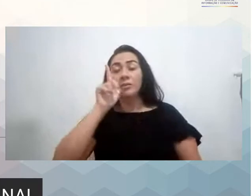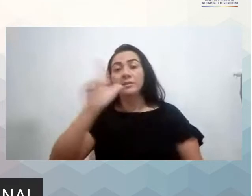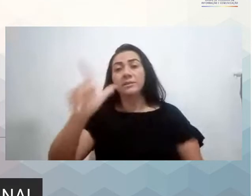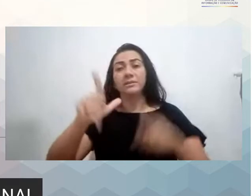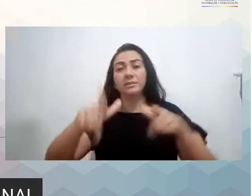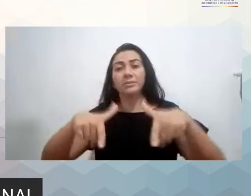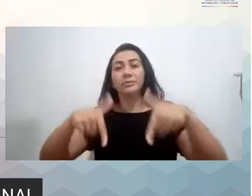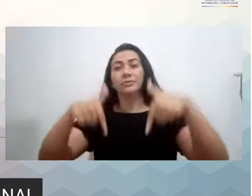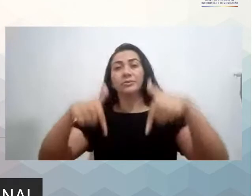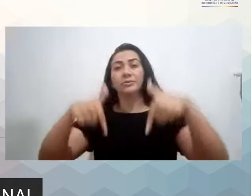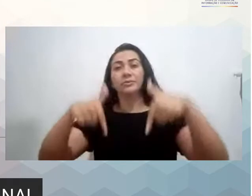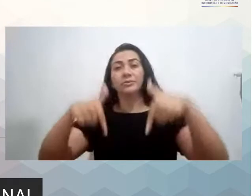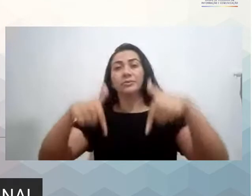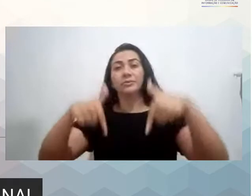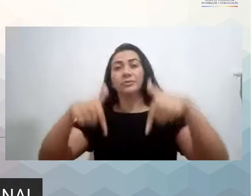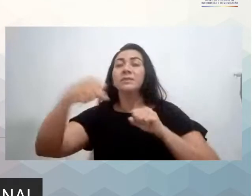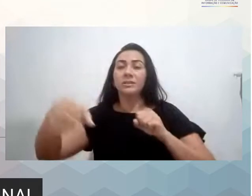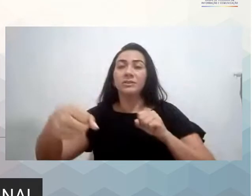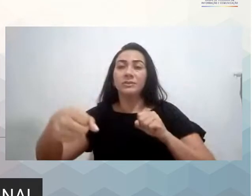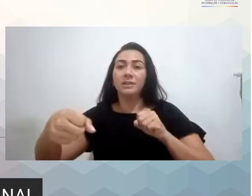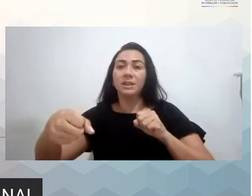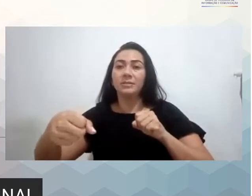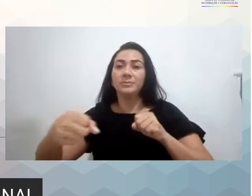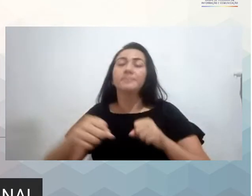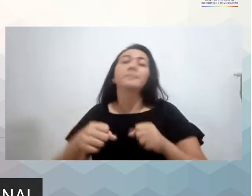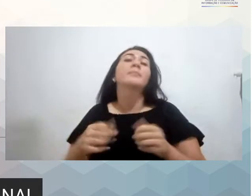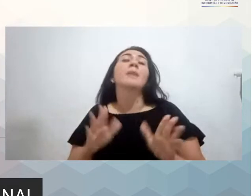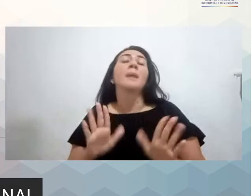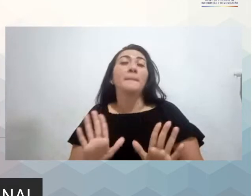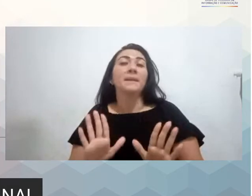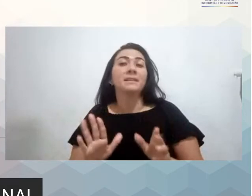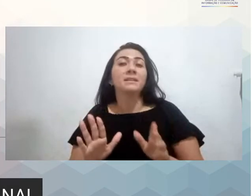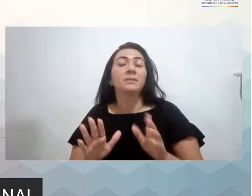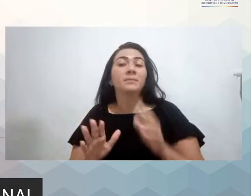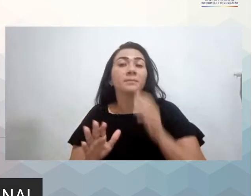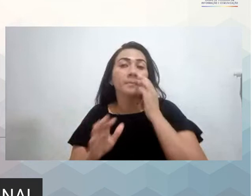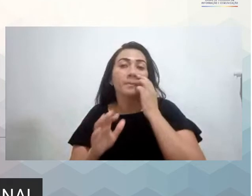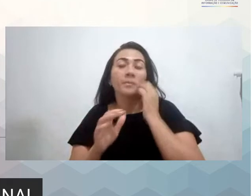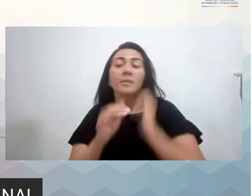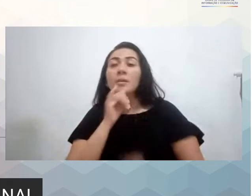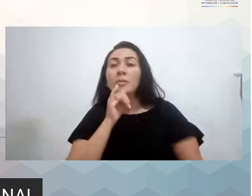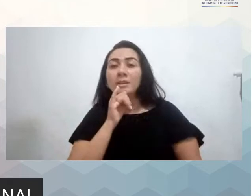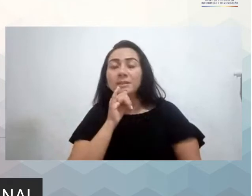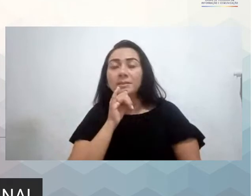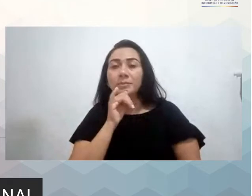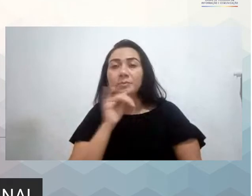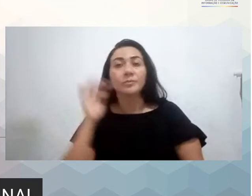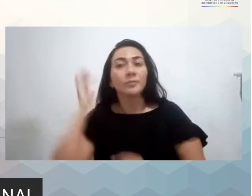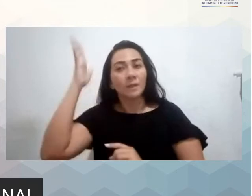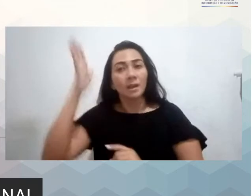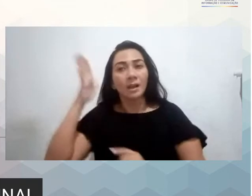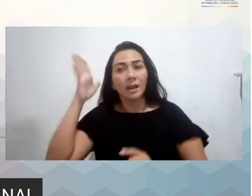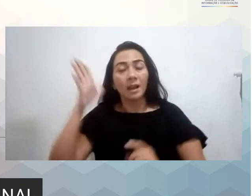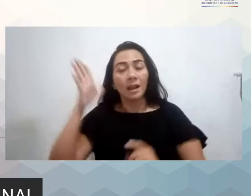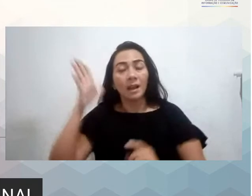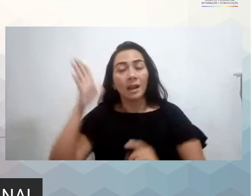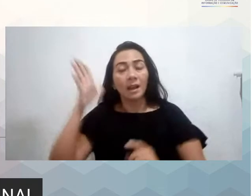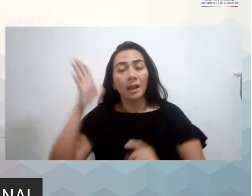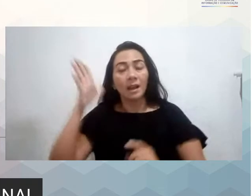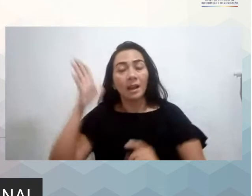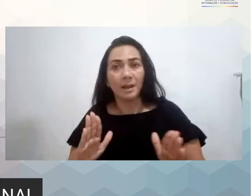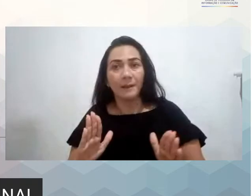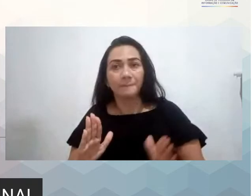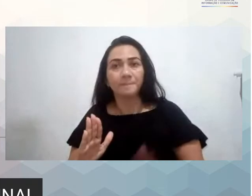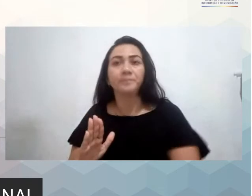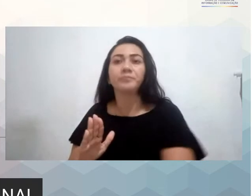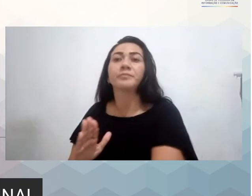live, do nosso encontro, do nosso bate-papo, nós iremos estar lançando aqui no chat o nosso link de frequência.